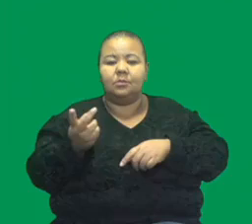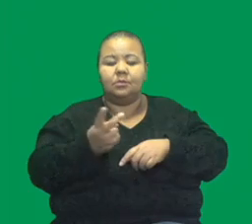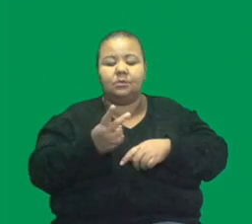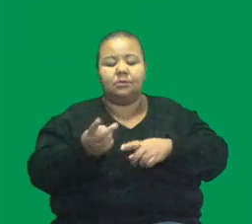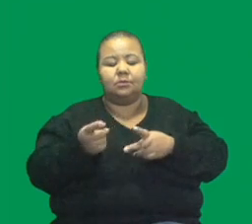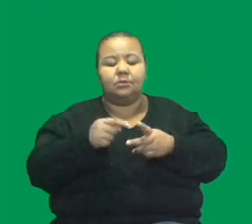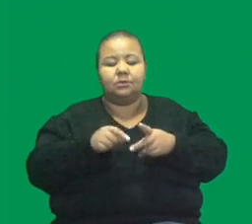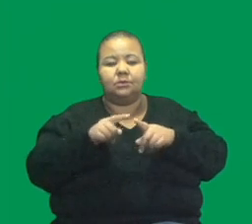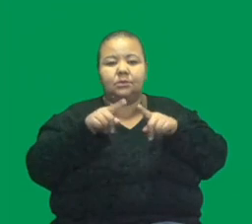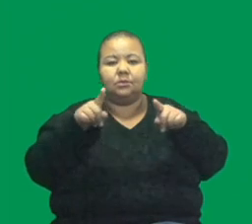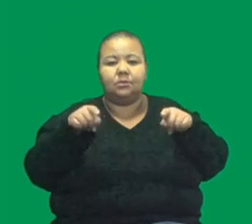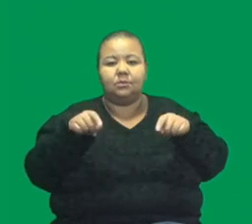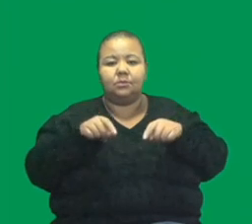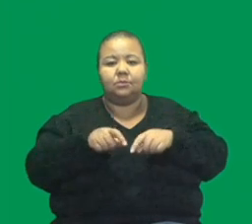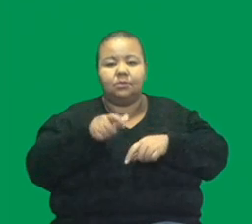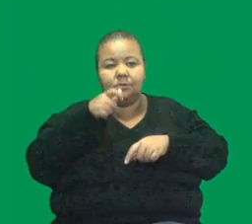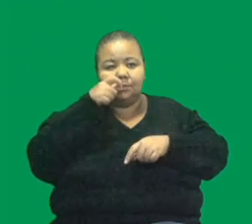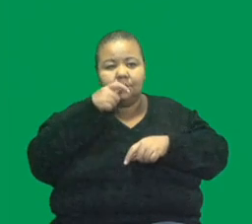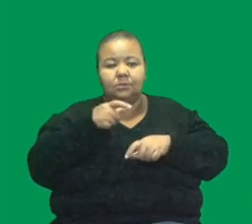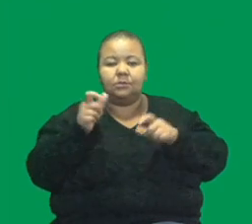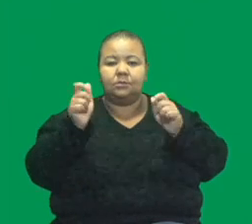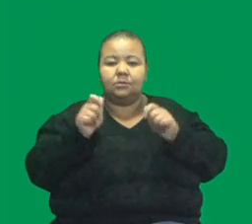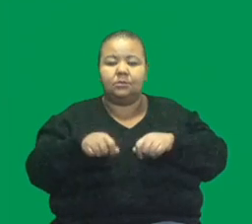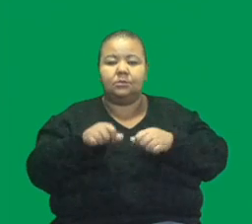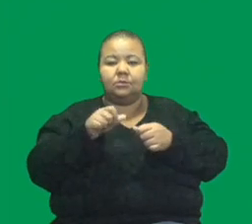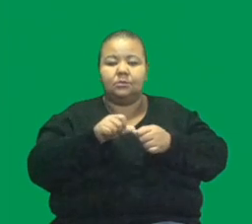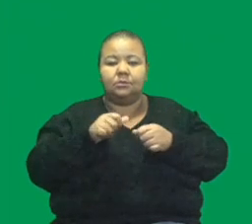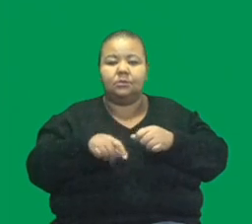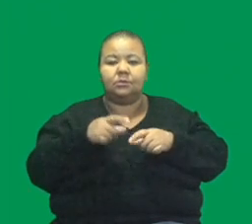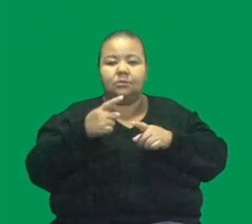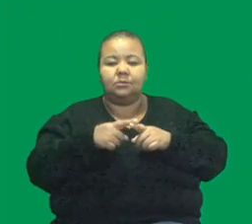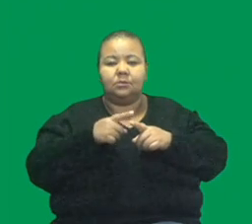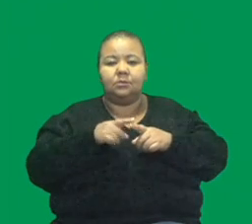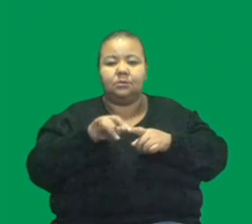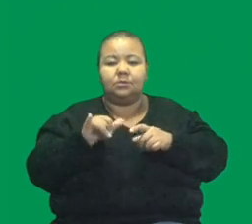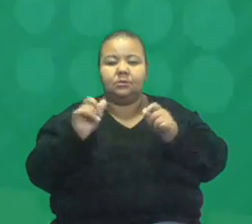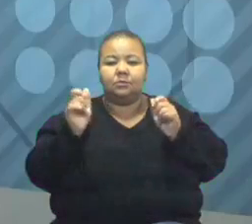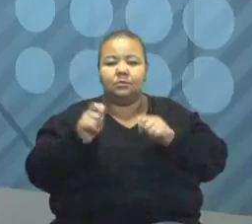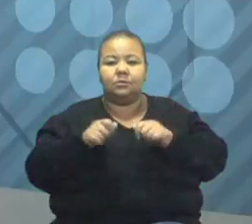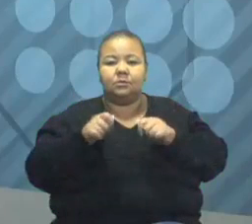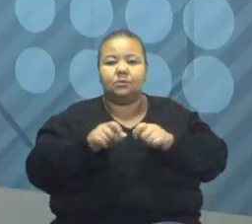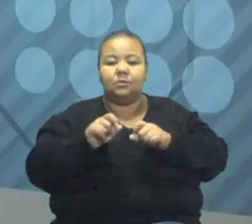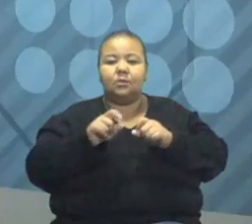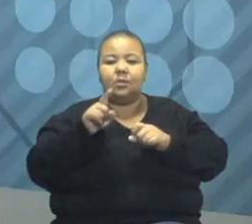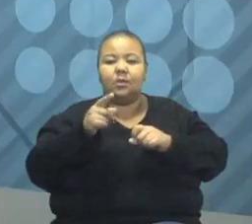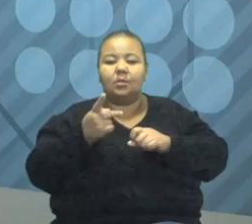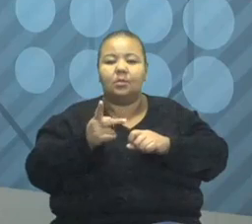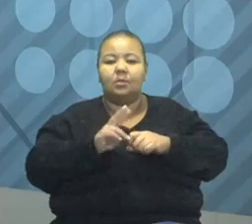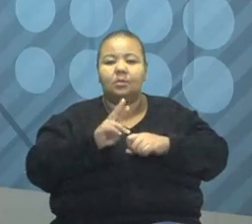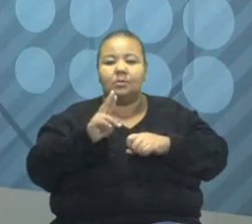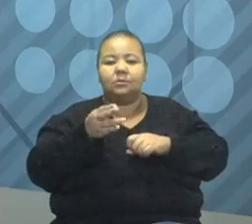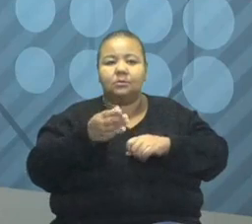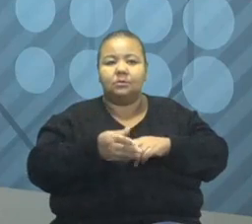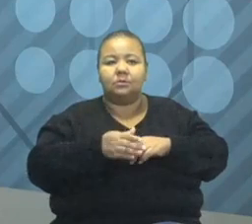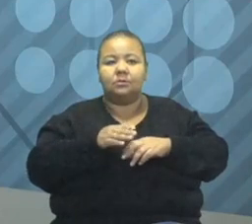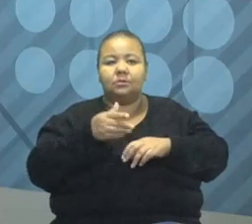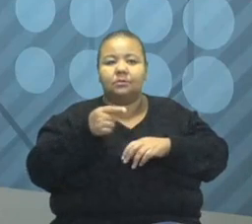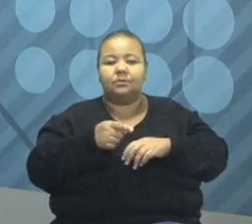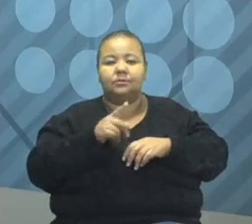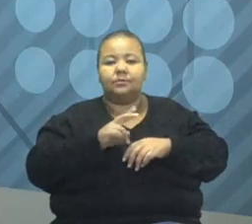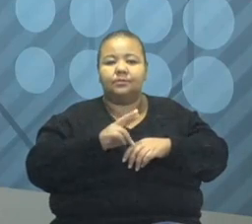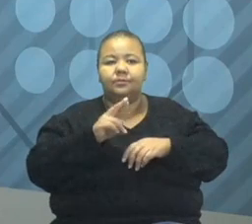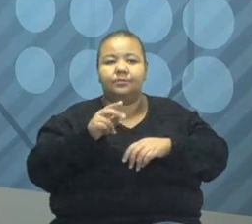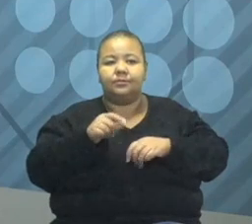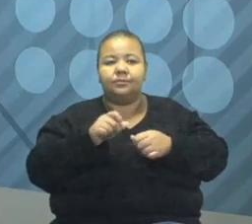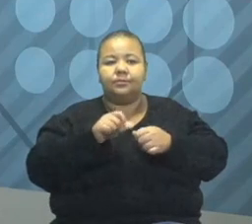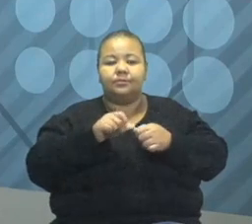matrizes. Verifique se é possível realizar esse produto e, se for possível, qual é o seu resultado. Então, esse resultado,